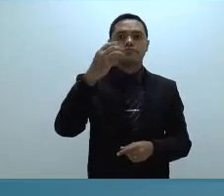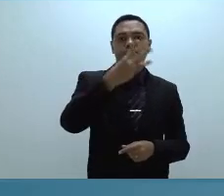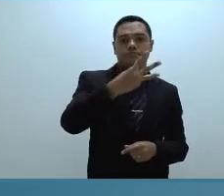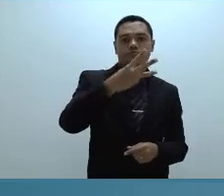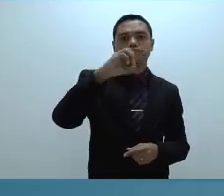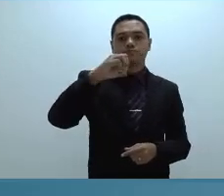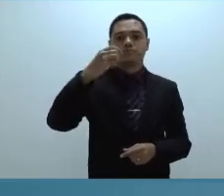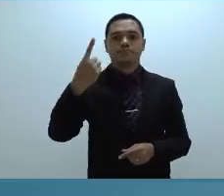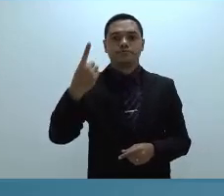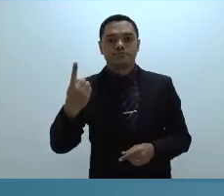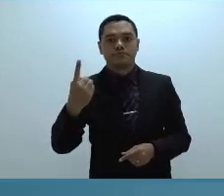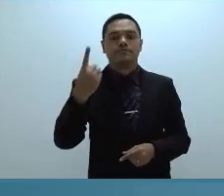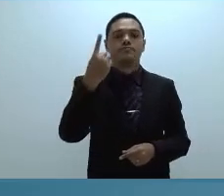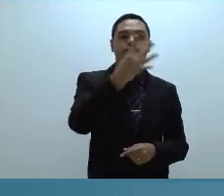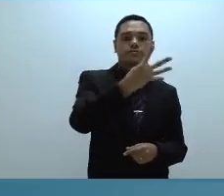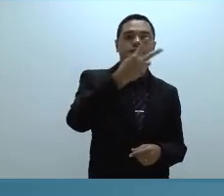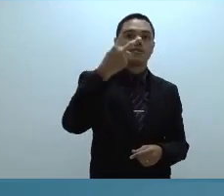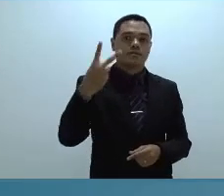00003014-2012,